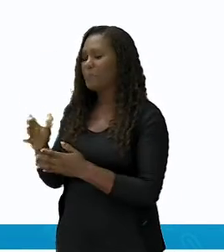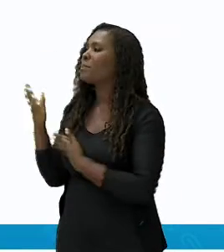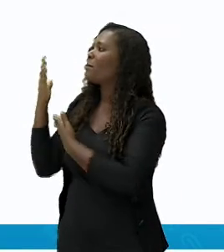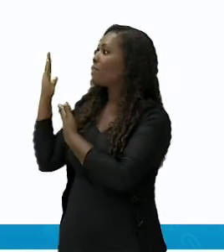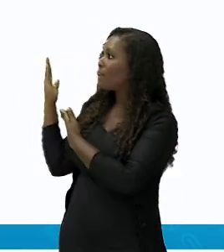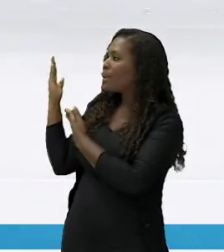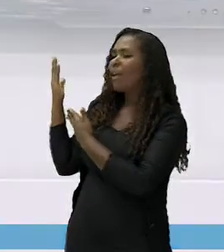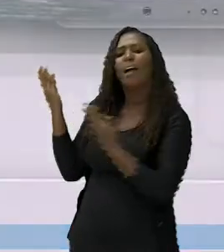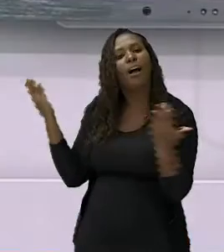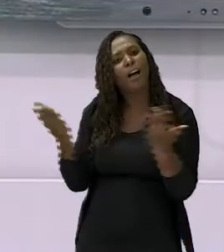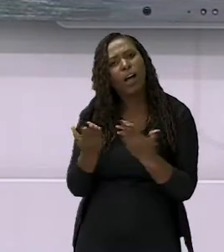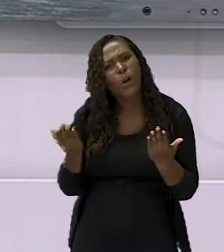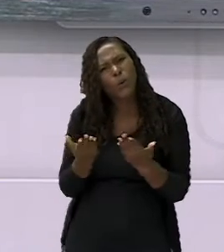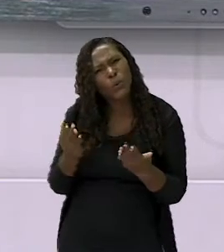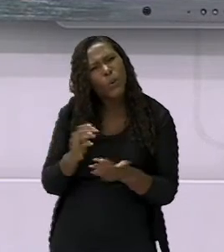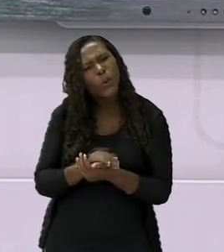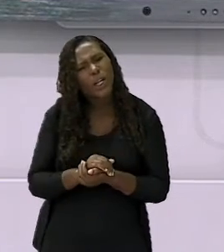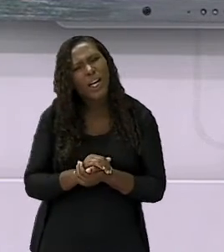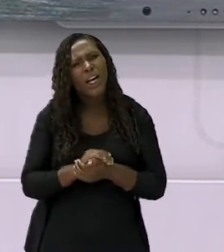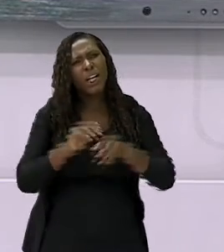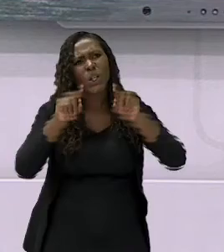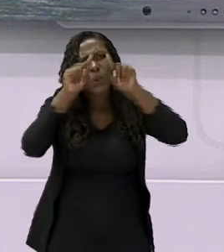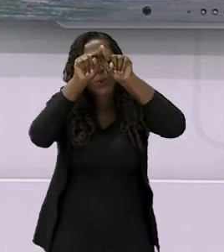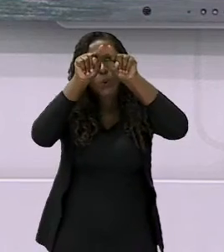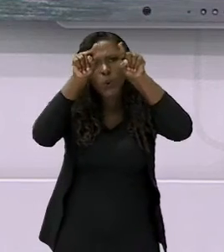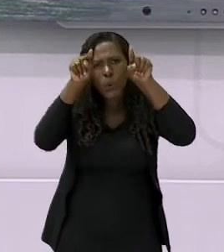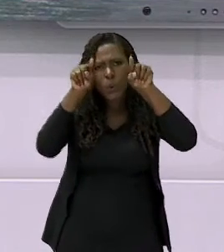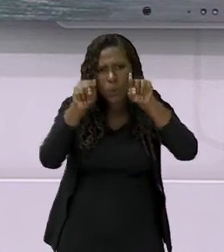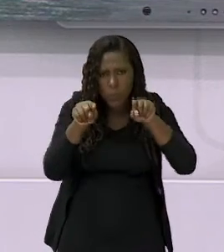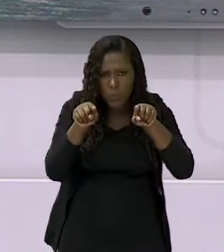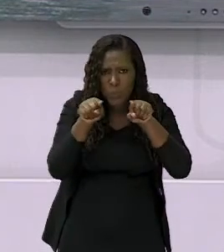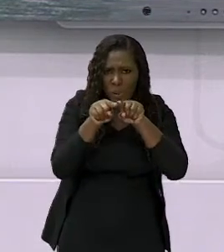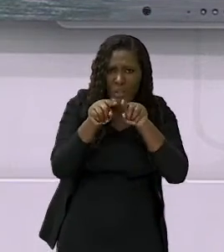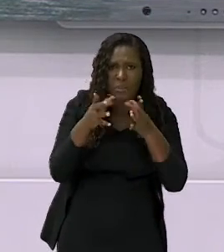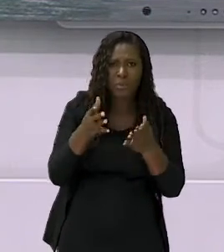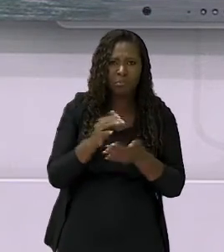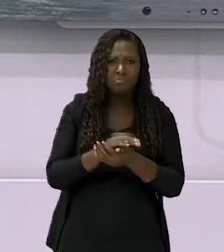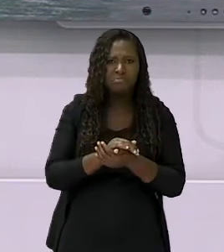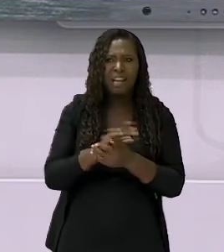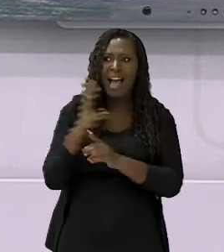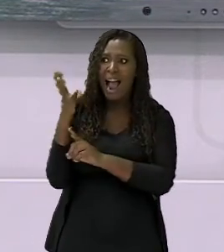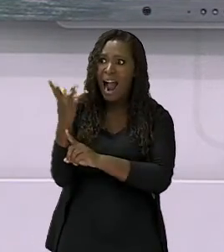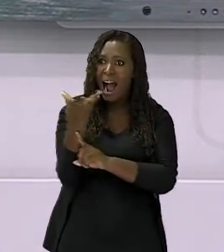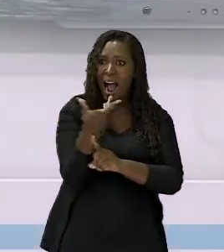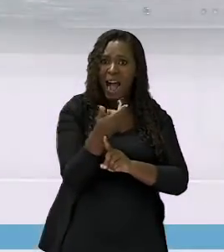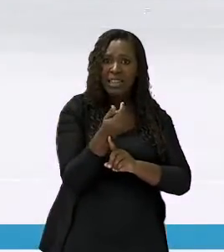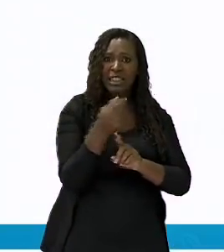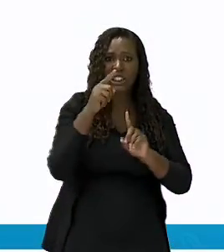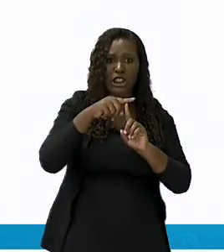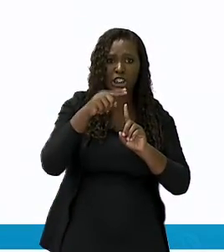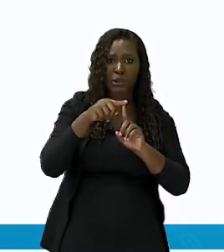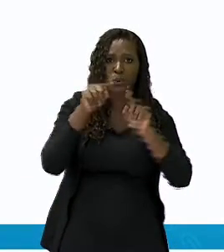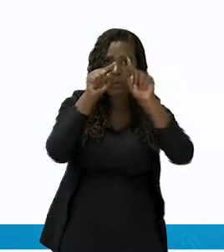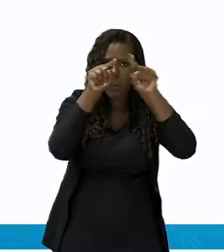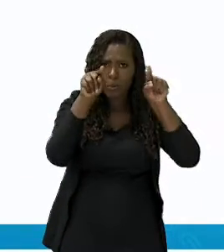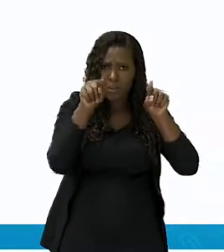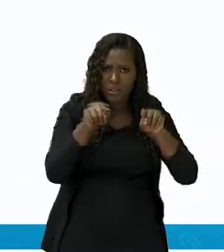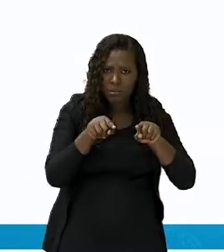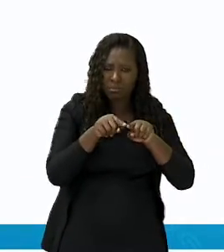também é um pouco estranha. Acredito que você vai achar. Você já viu uma mulher como essa no seu mundo real?